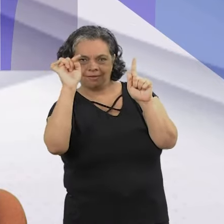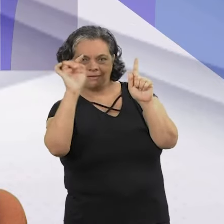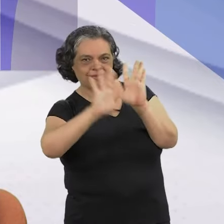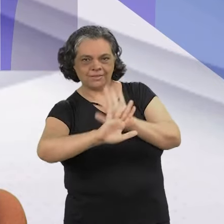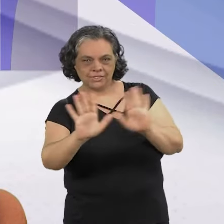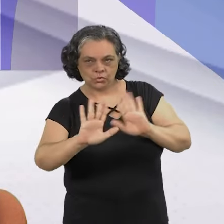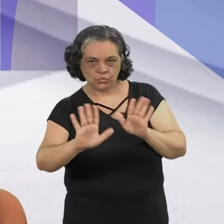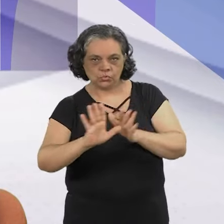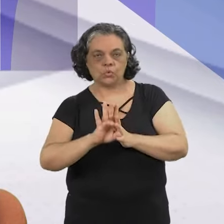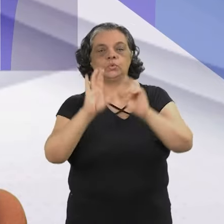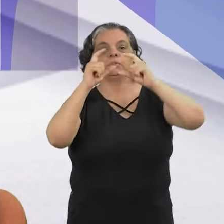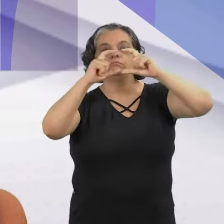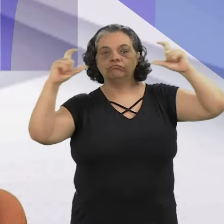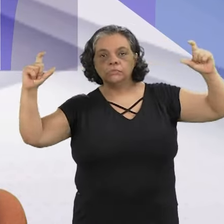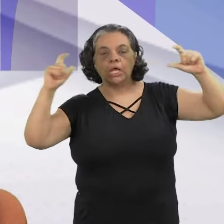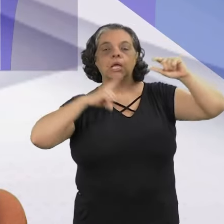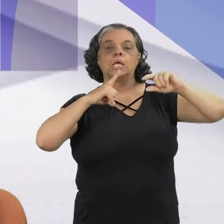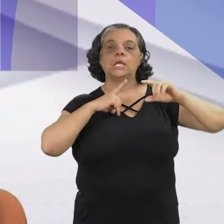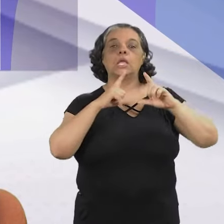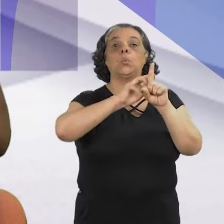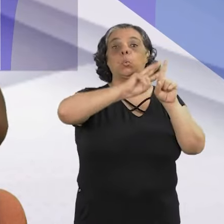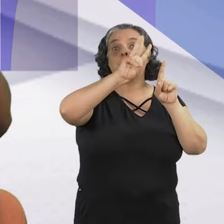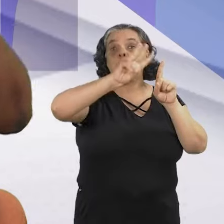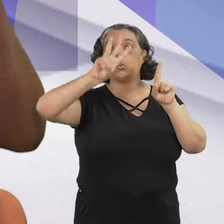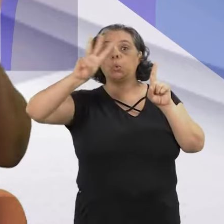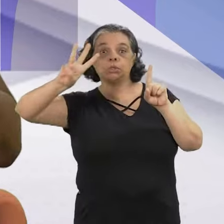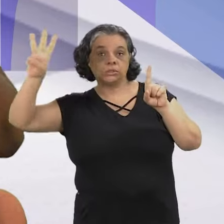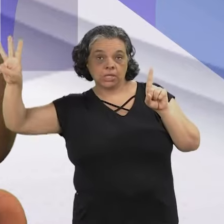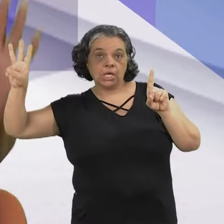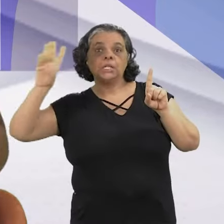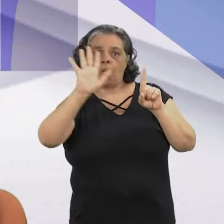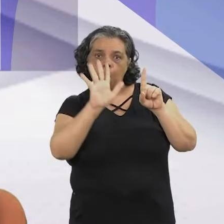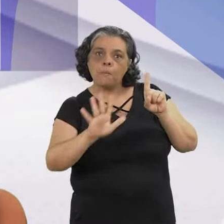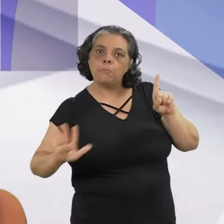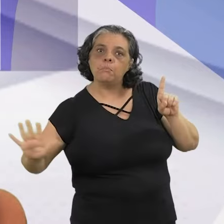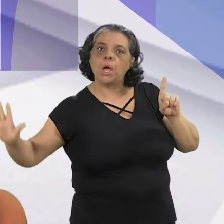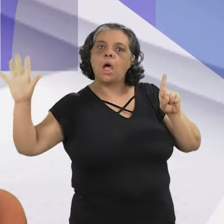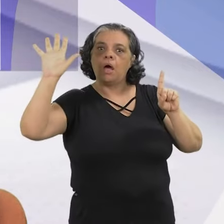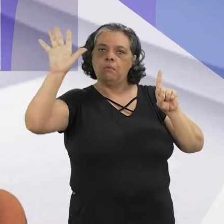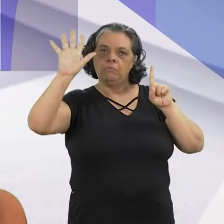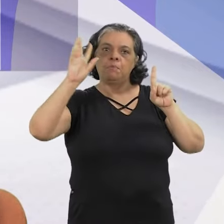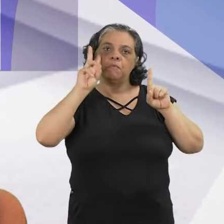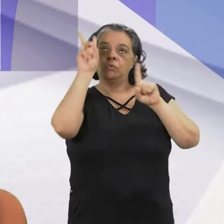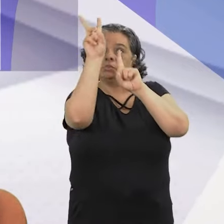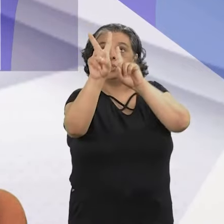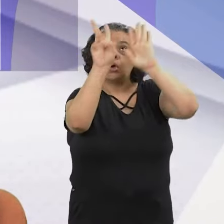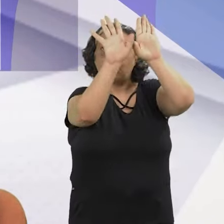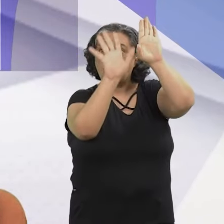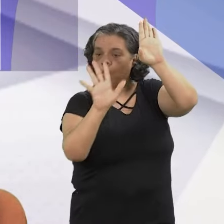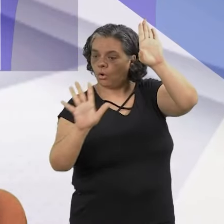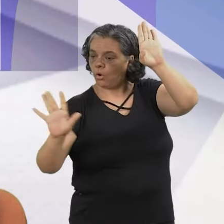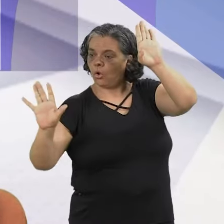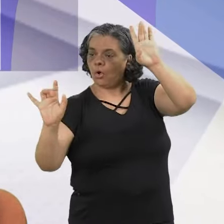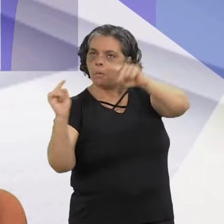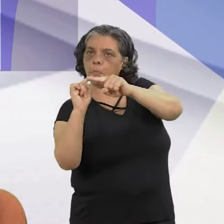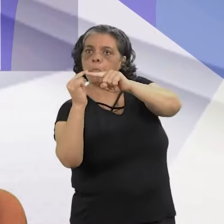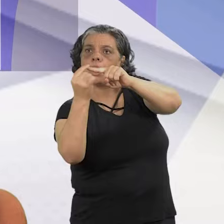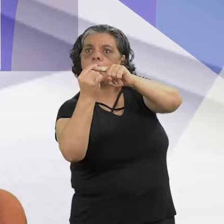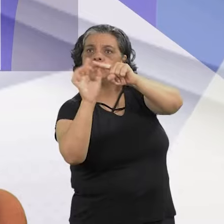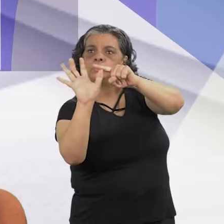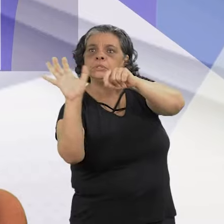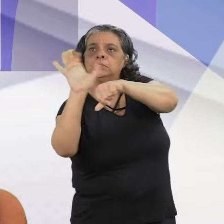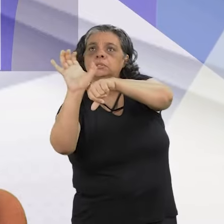ele né nesse formato e o site é é como um mapa mesmo assim né você consegue identificar por bairro